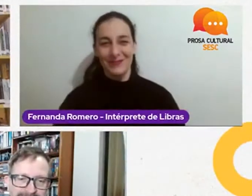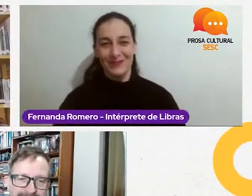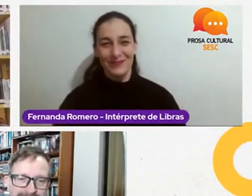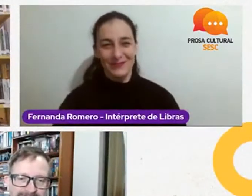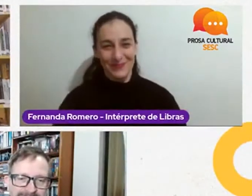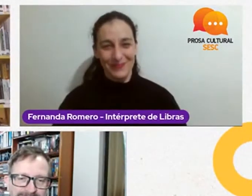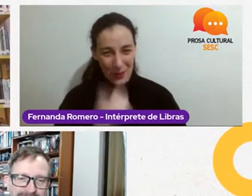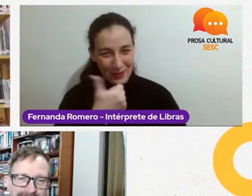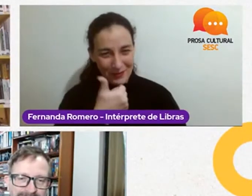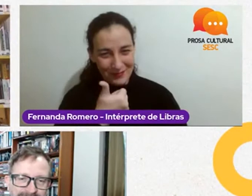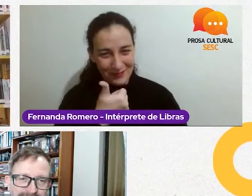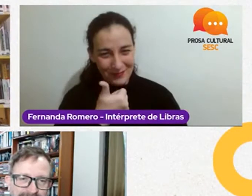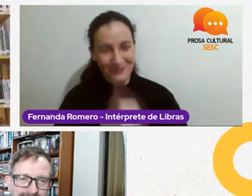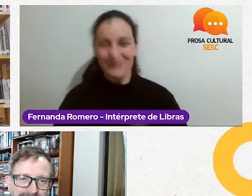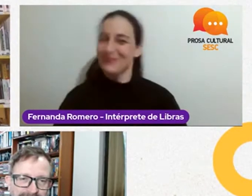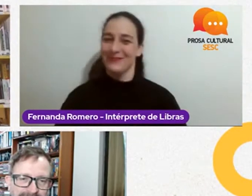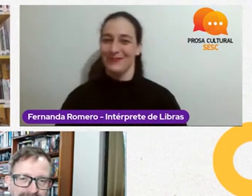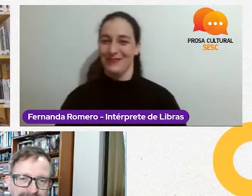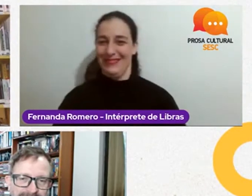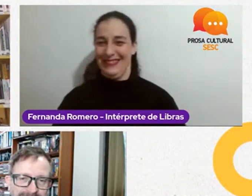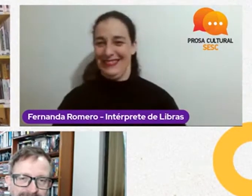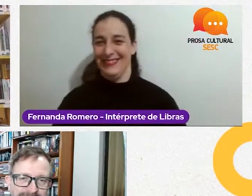Tudo bem?